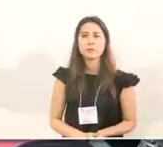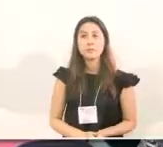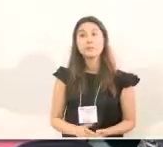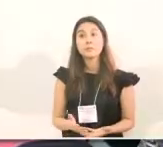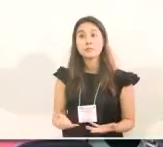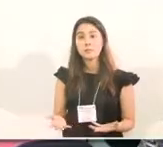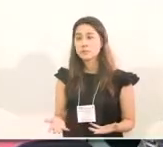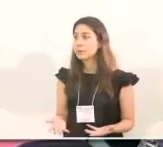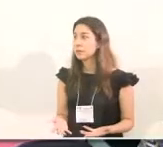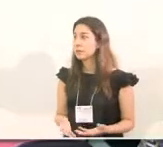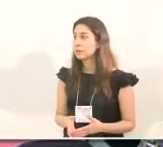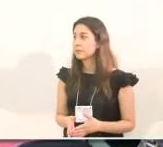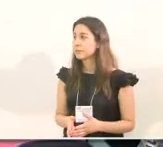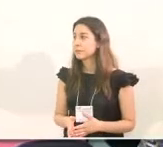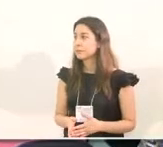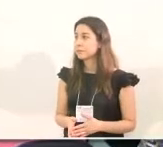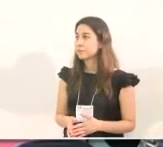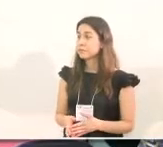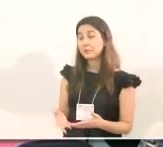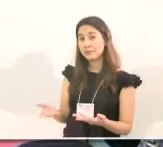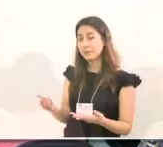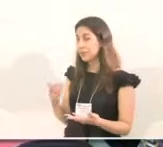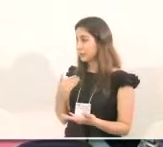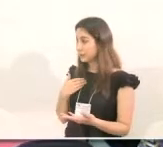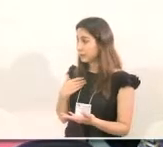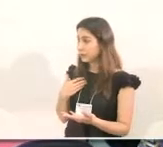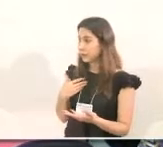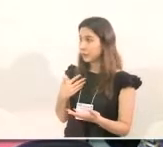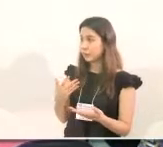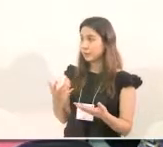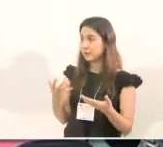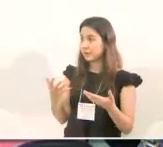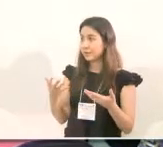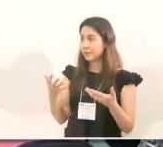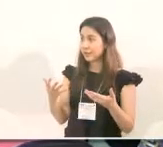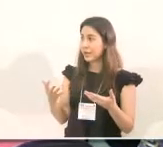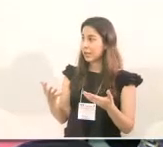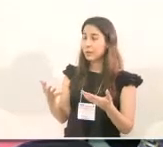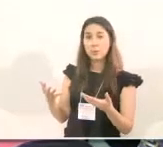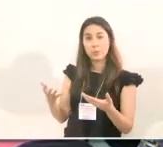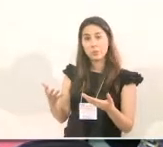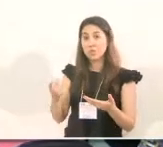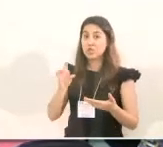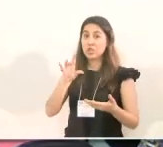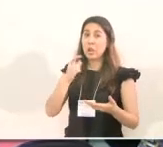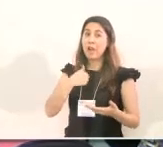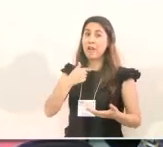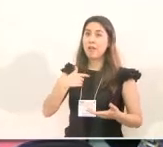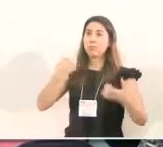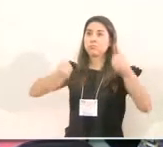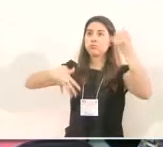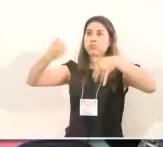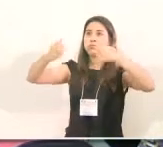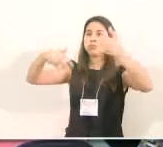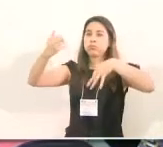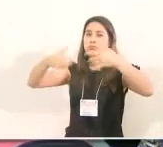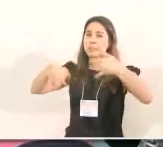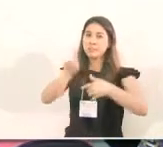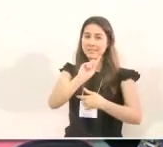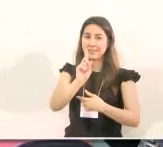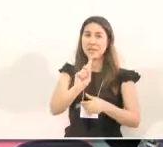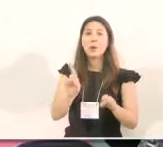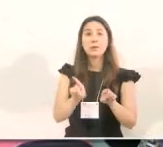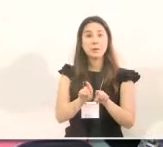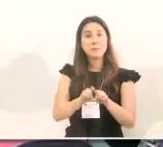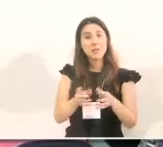não quero também quero poupar e quer ouvi-los né então eu vou depois posso fazer outras